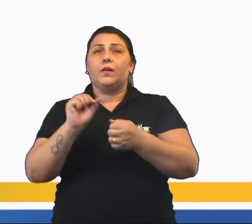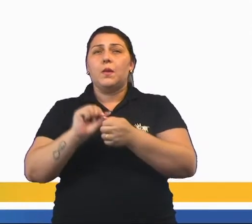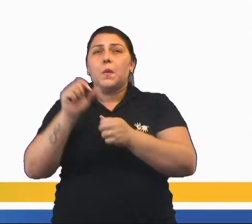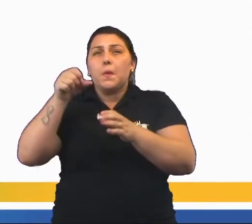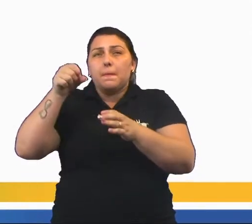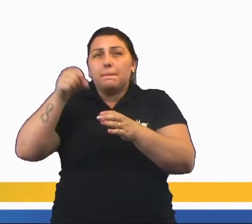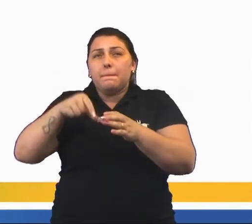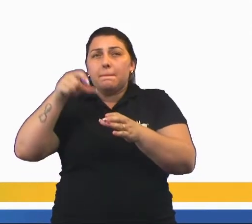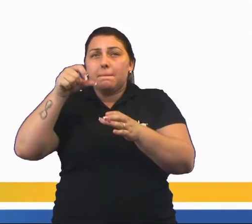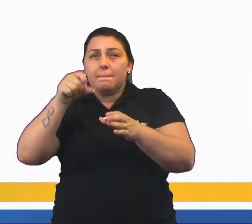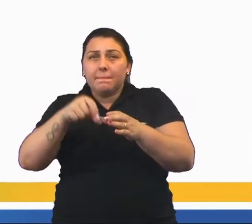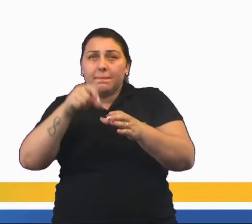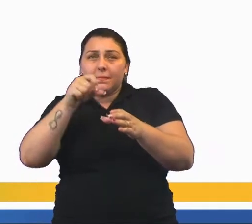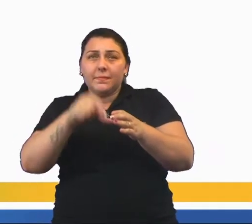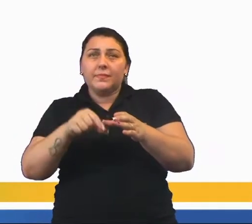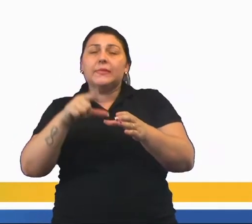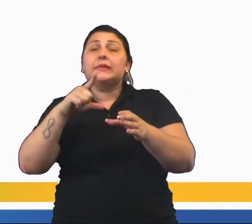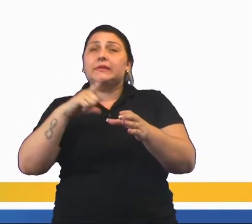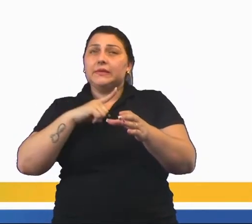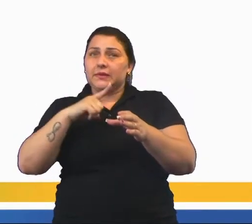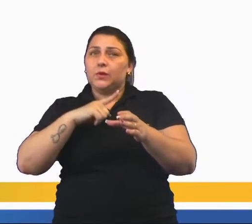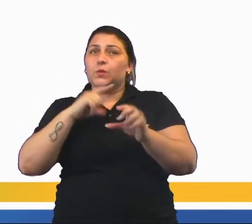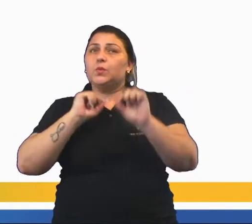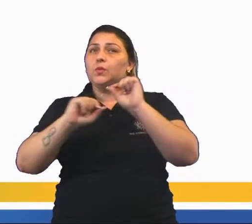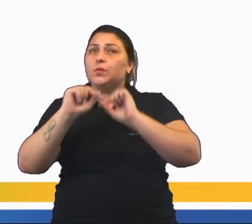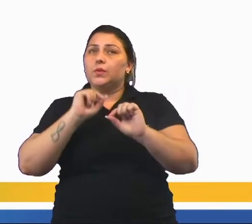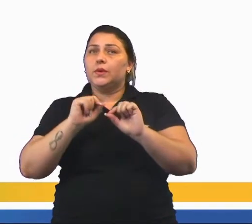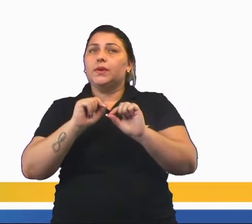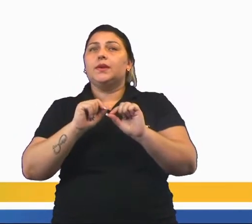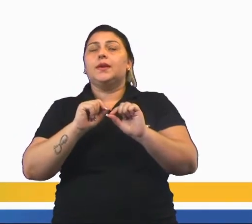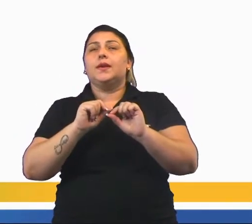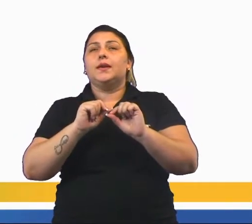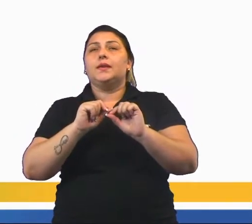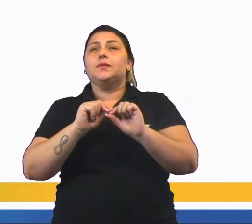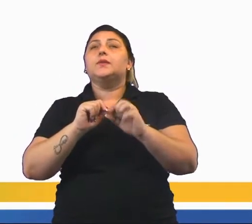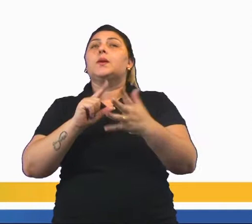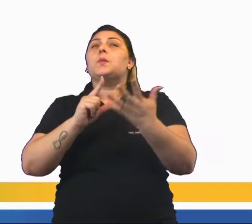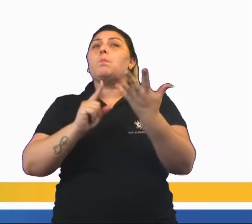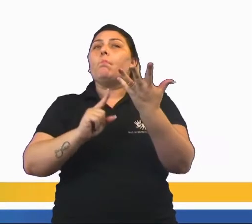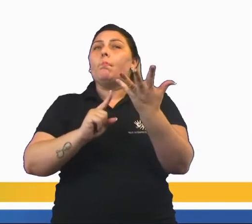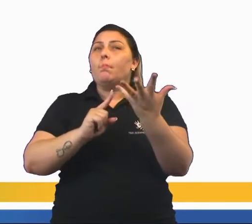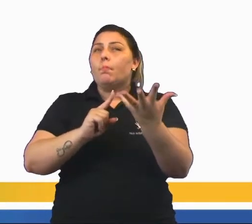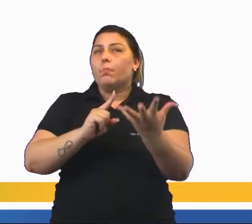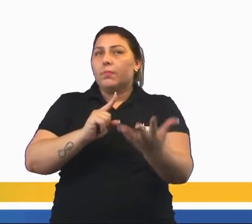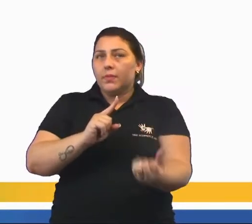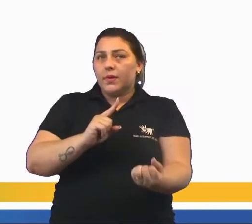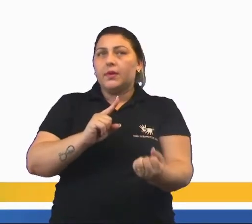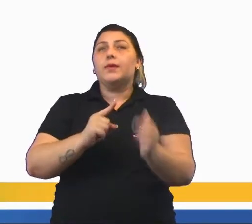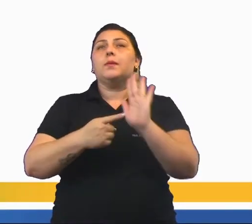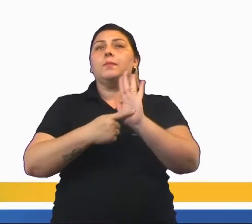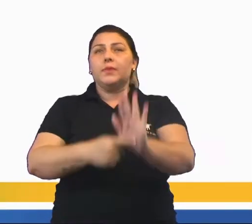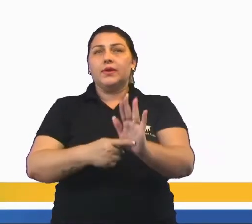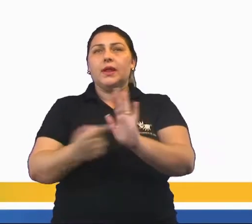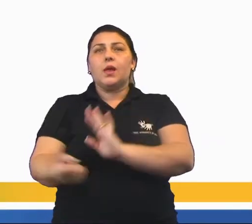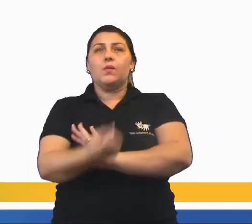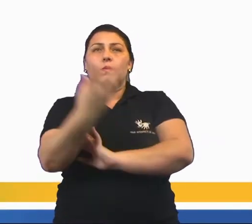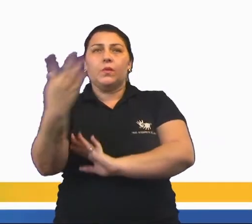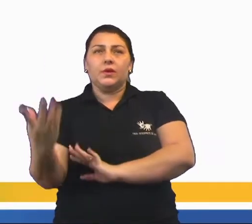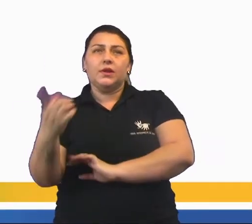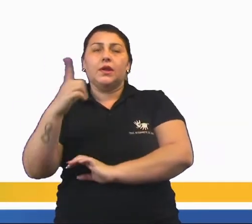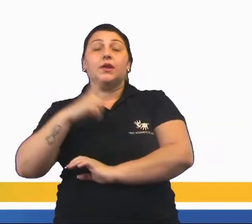O solo argiloso é formado por grãos pequenos e compactos, sendo impermeável